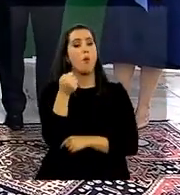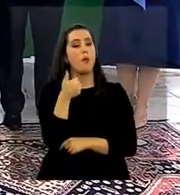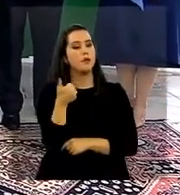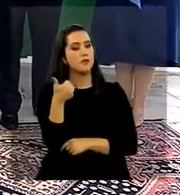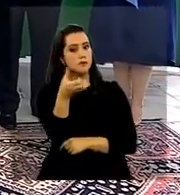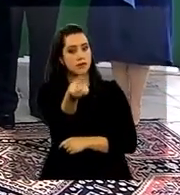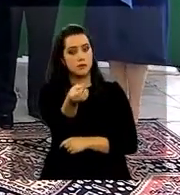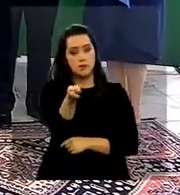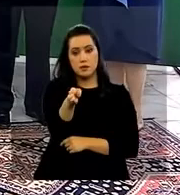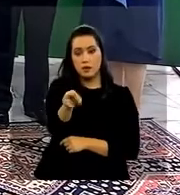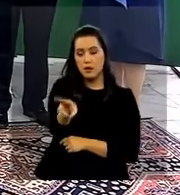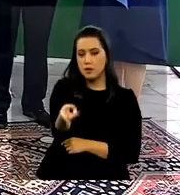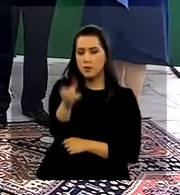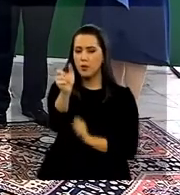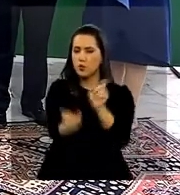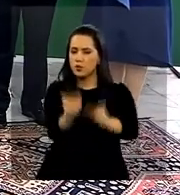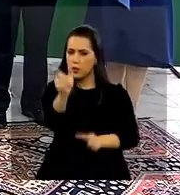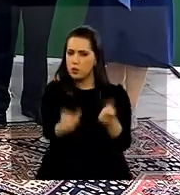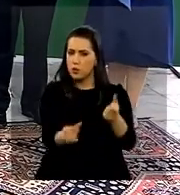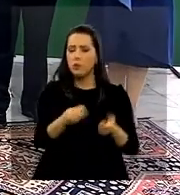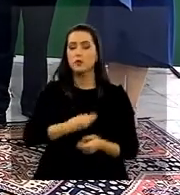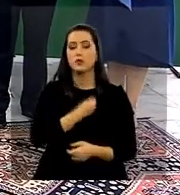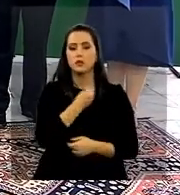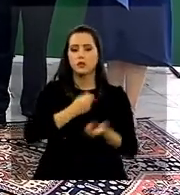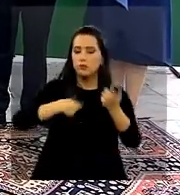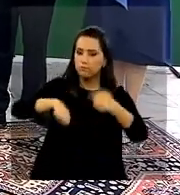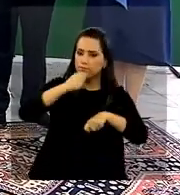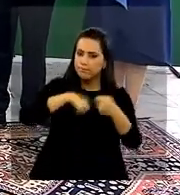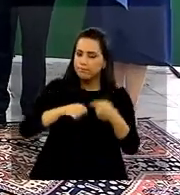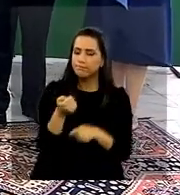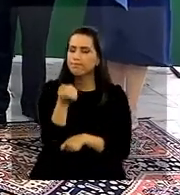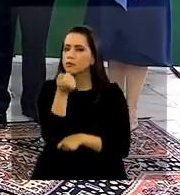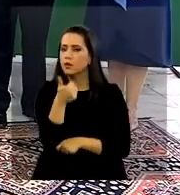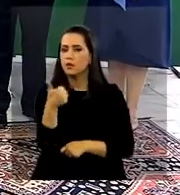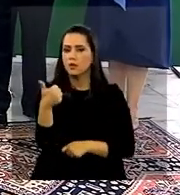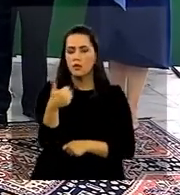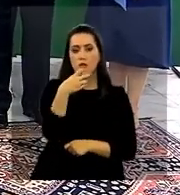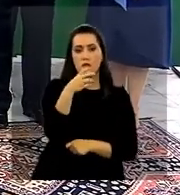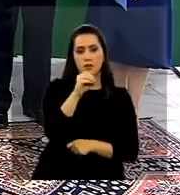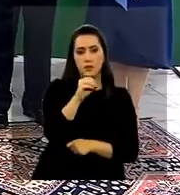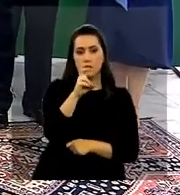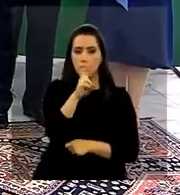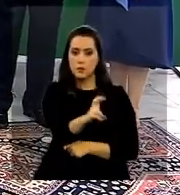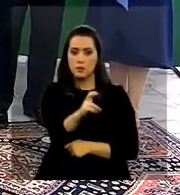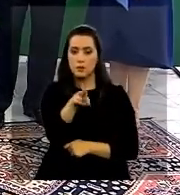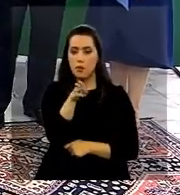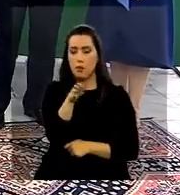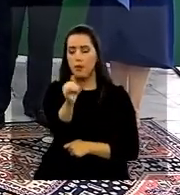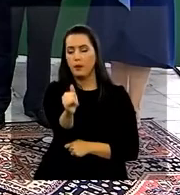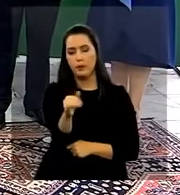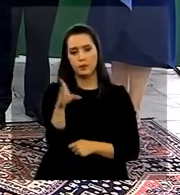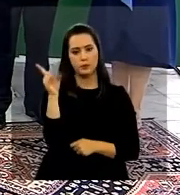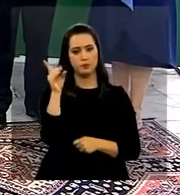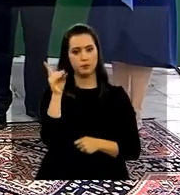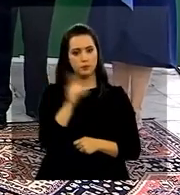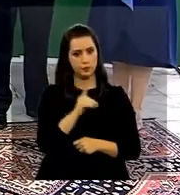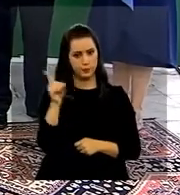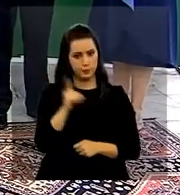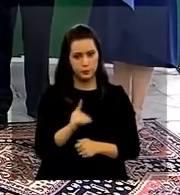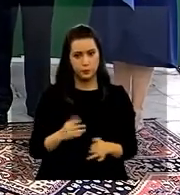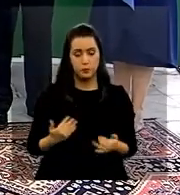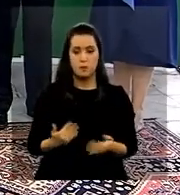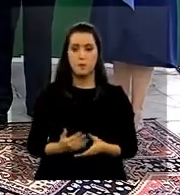16 milhões e meio de habitantes e uma economia de quase 105 bilhões de